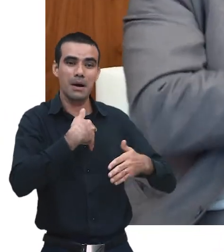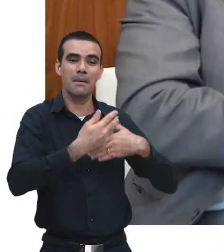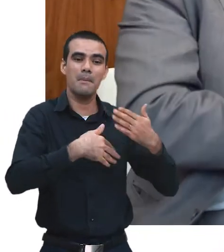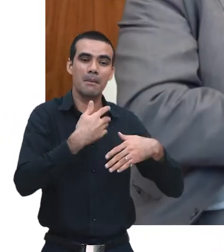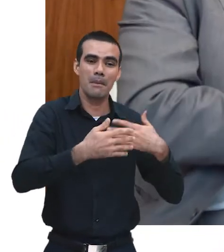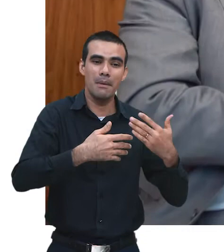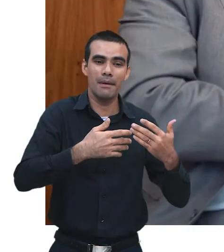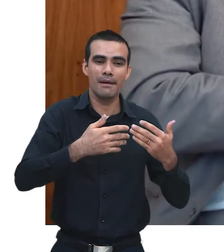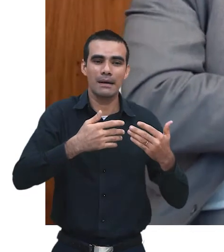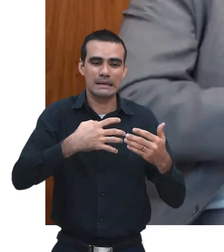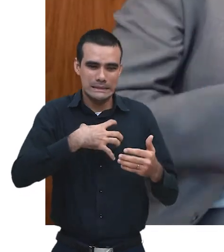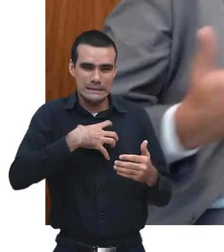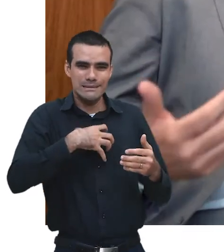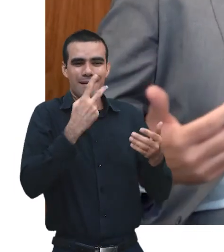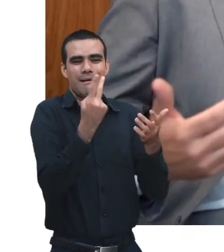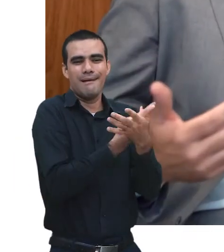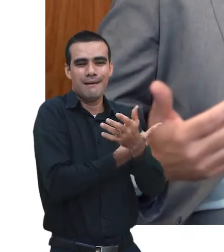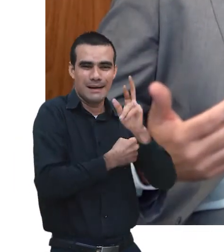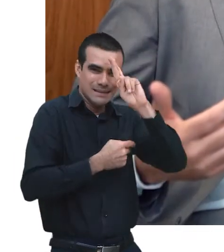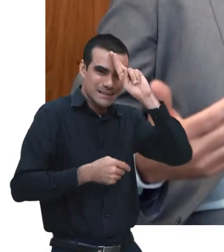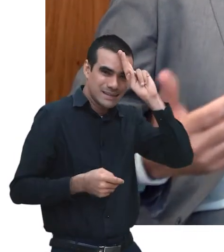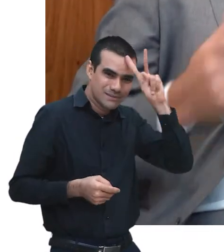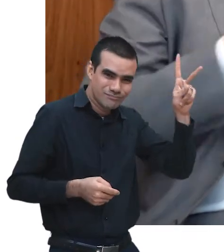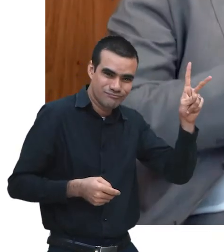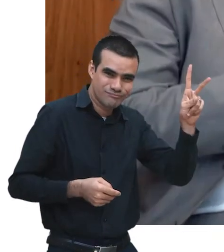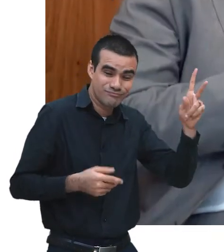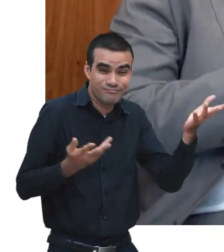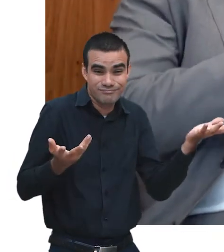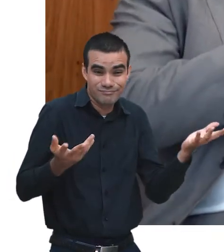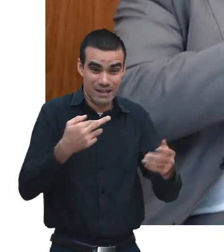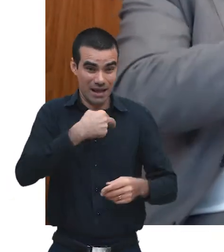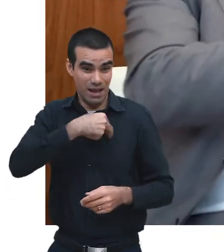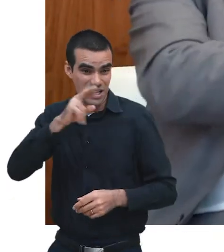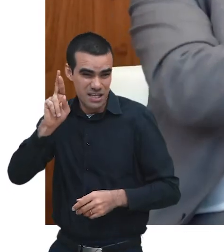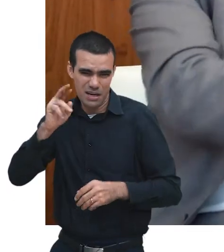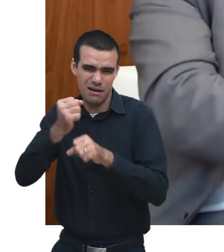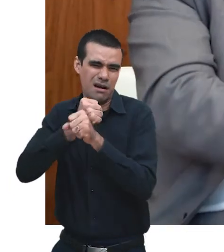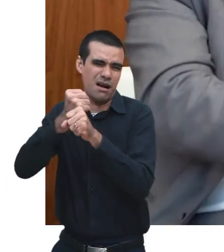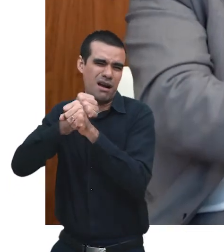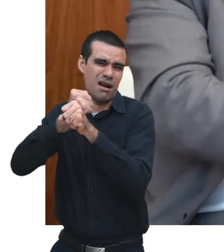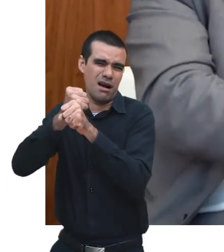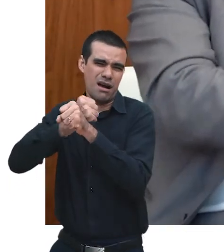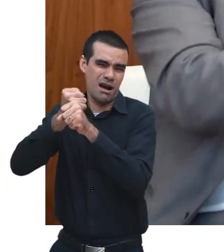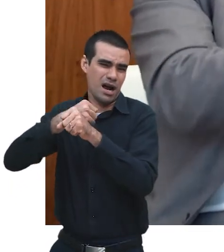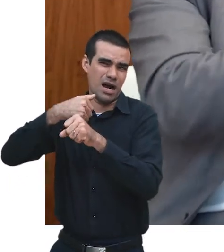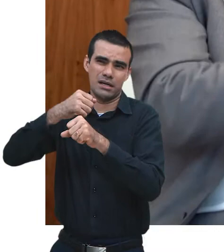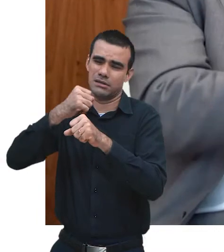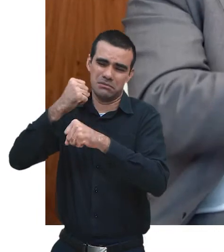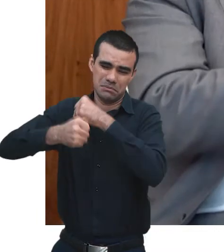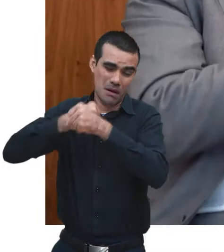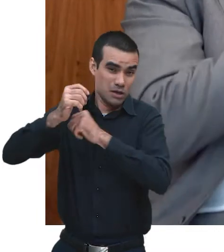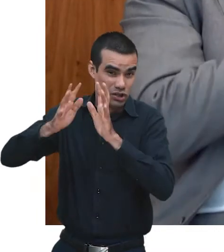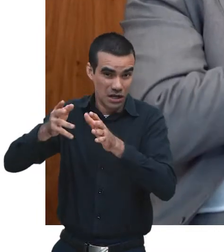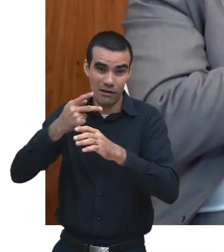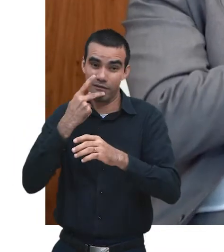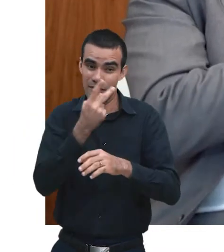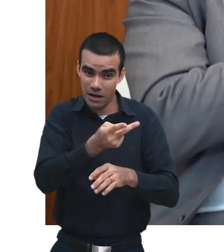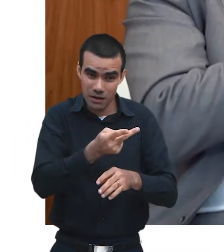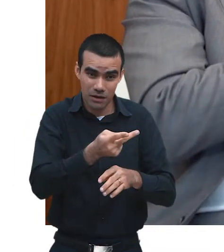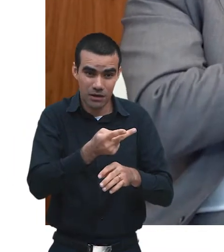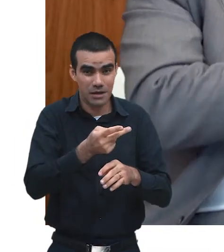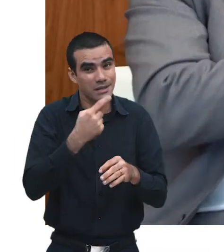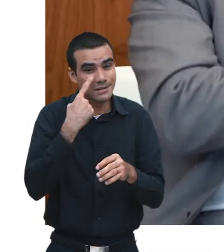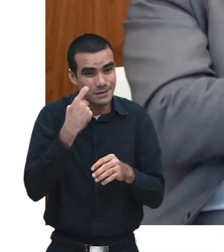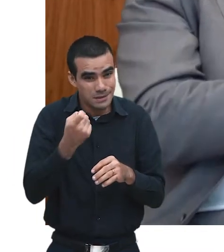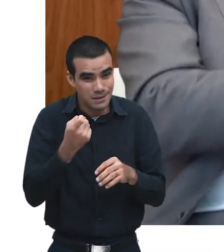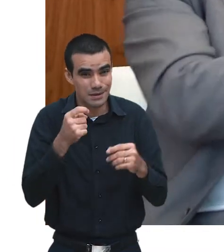relacionar-se e na hora de se relacionar, usar os sentimentos errados. Então aquilo que a religião, por milênios algumas por séculos, vinham